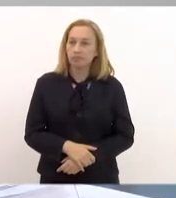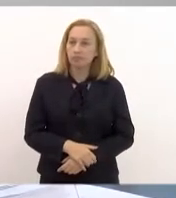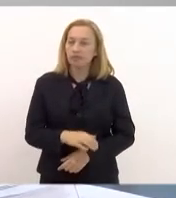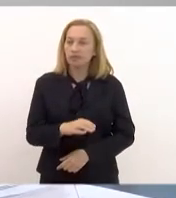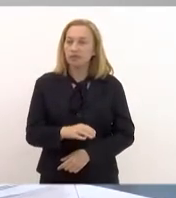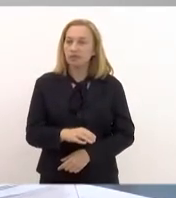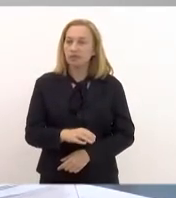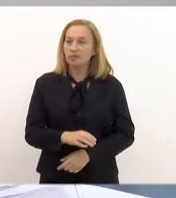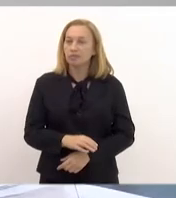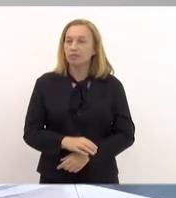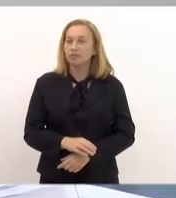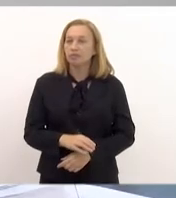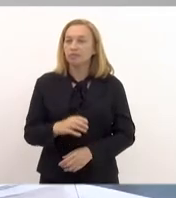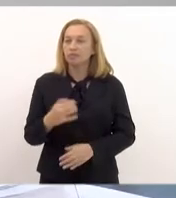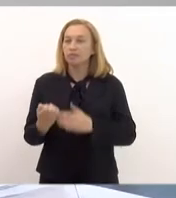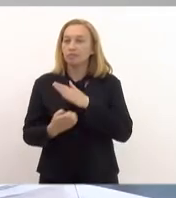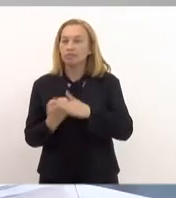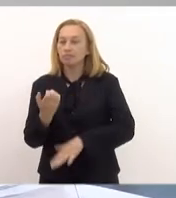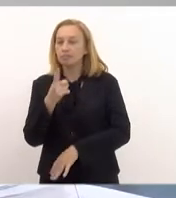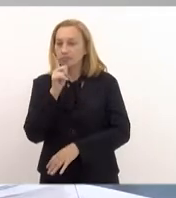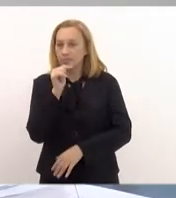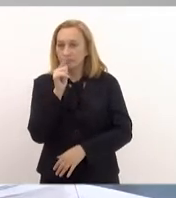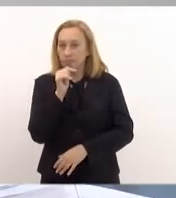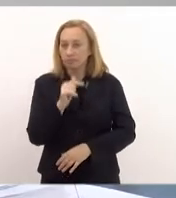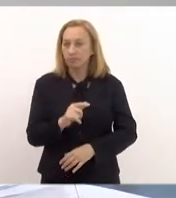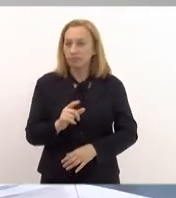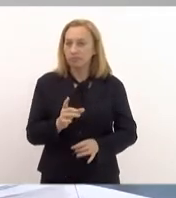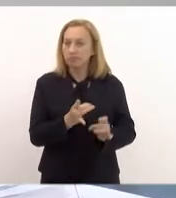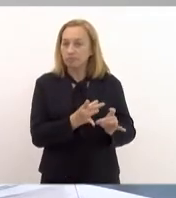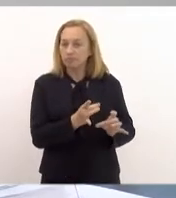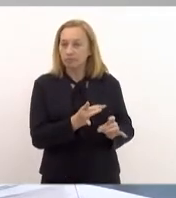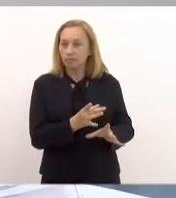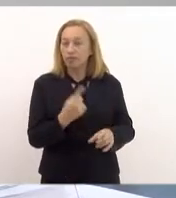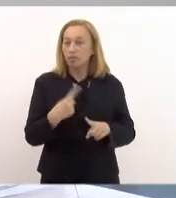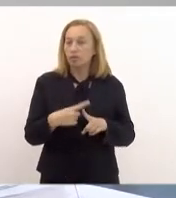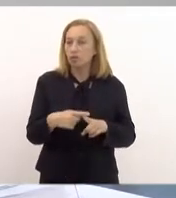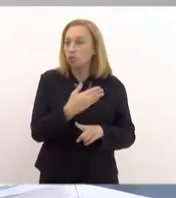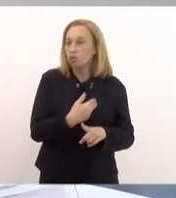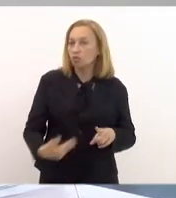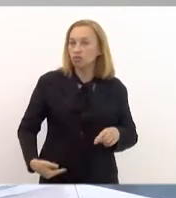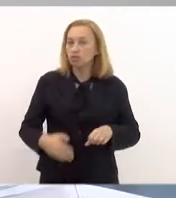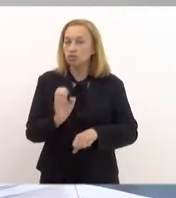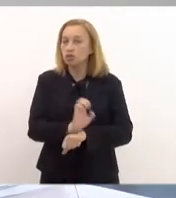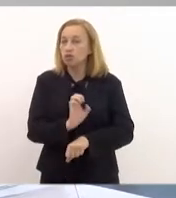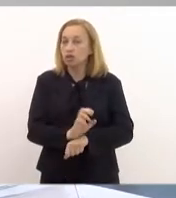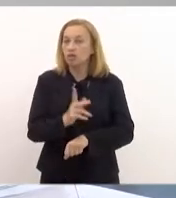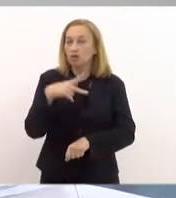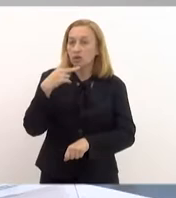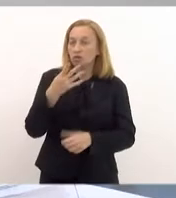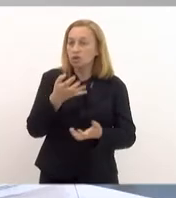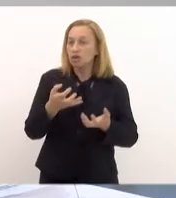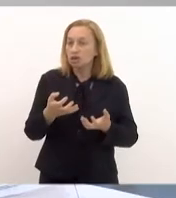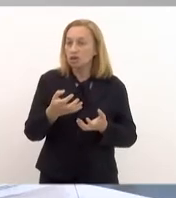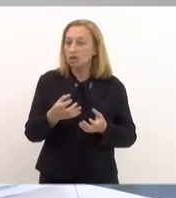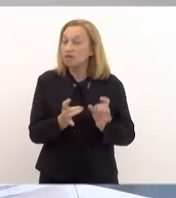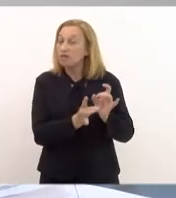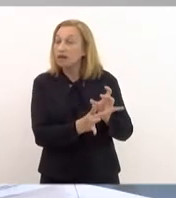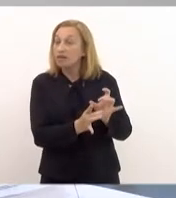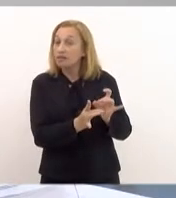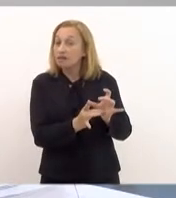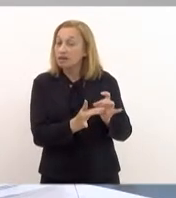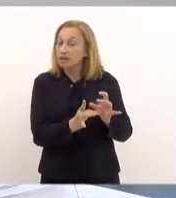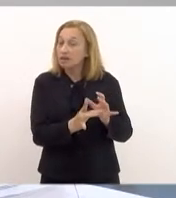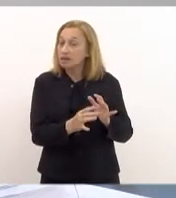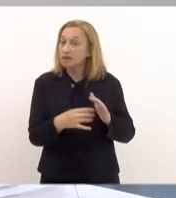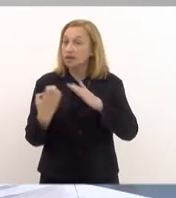à iniciativa privada. Porque o governo do Estado disse que queria fazer a concessão da